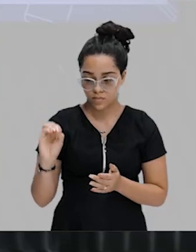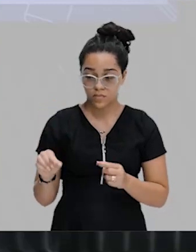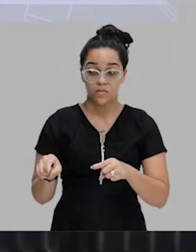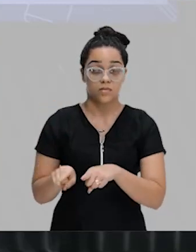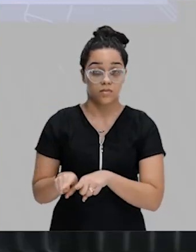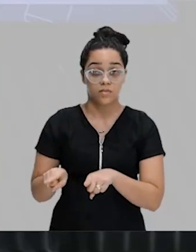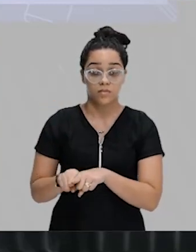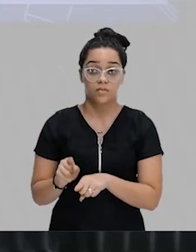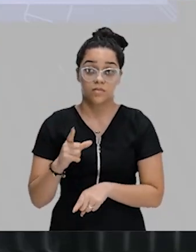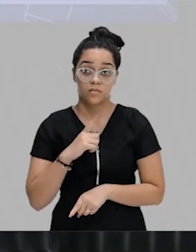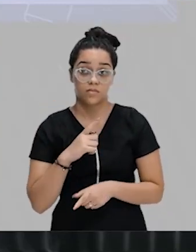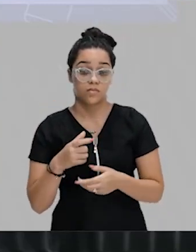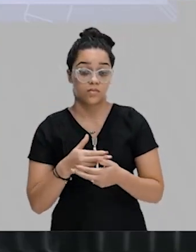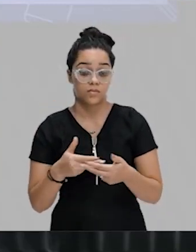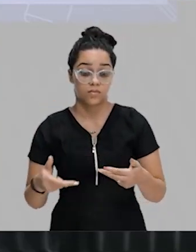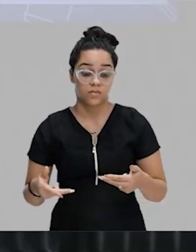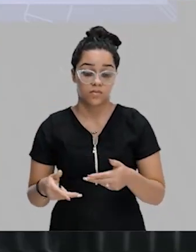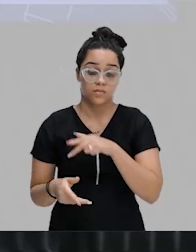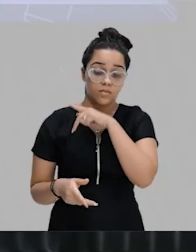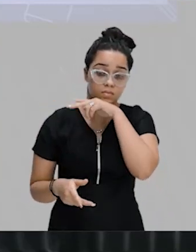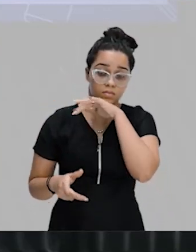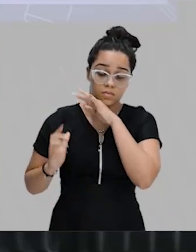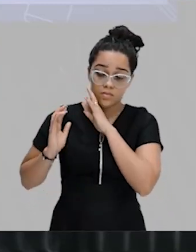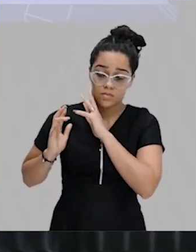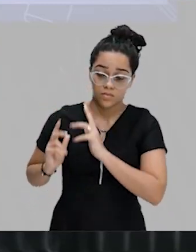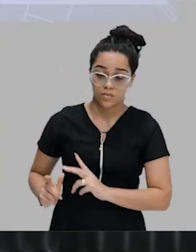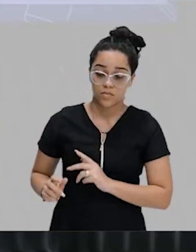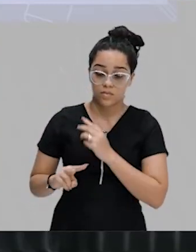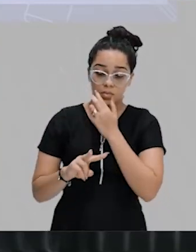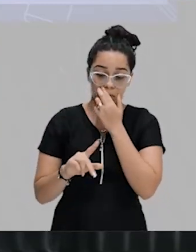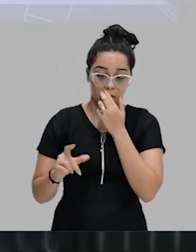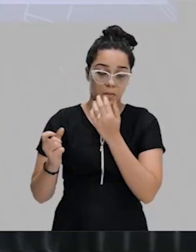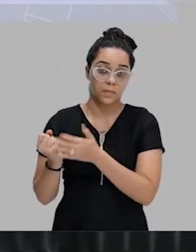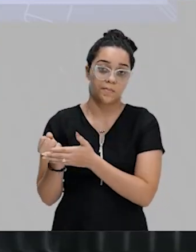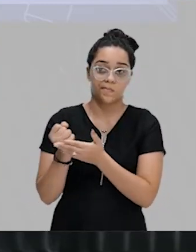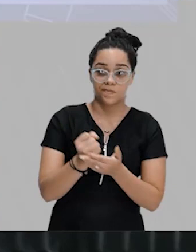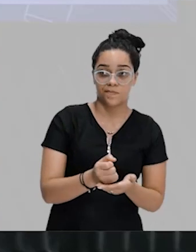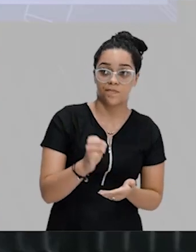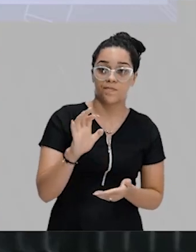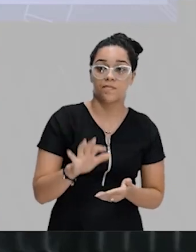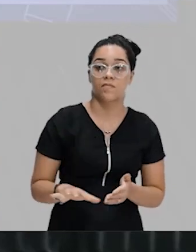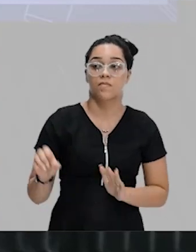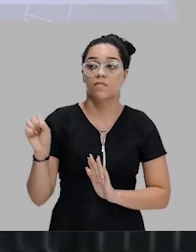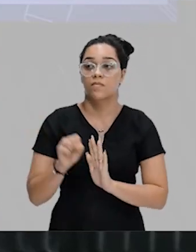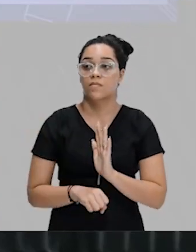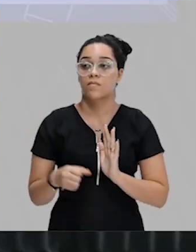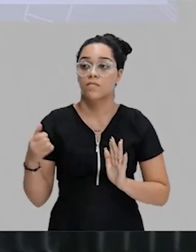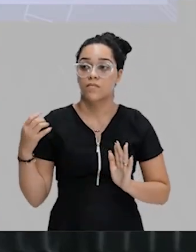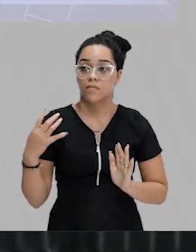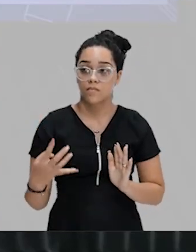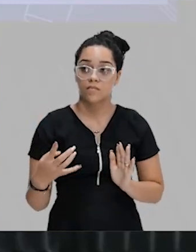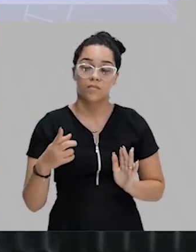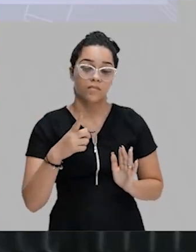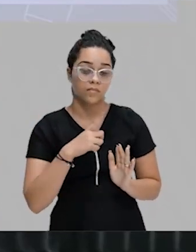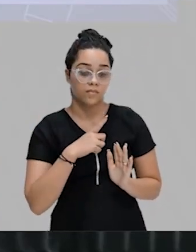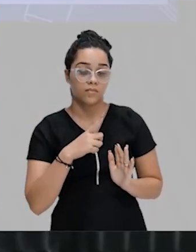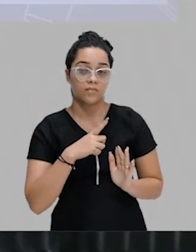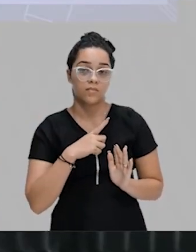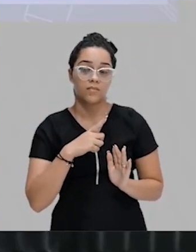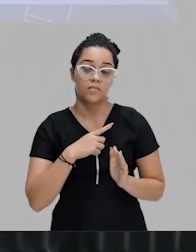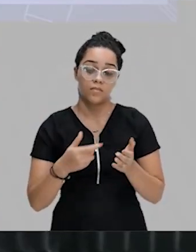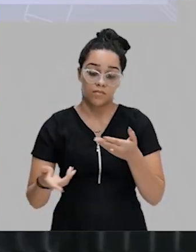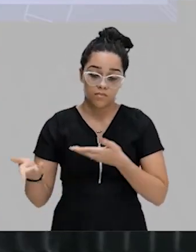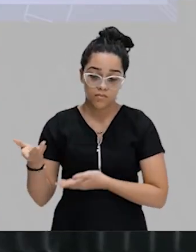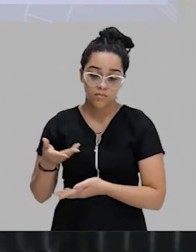até mesmo aos péssimos hábitos de higiene, o que favorece a Europa no século XIV a conviver, evidentemente,